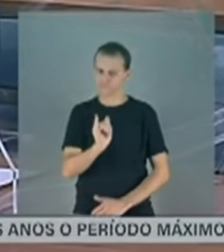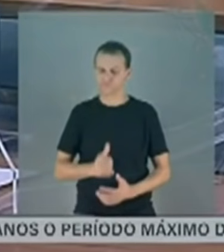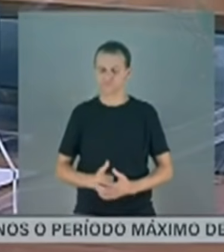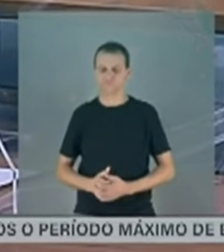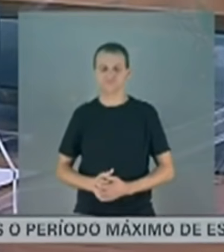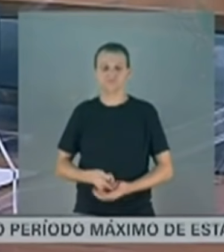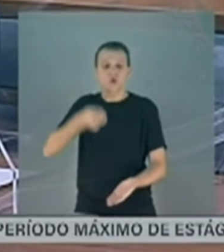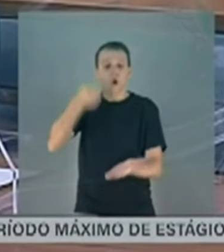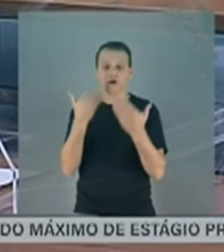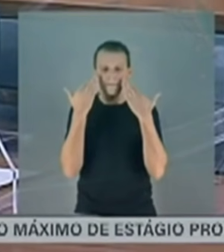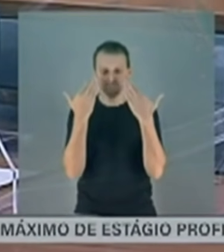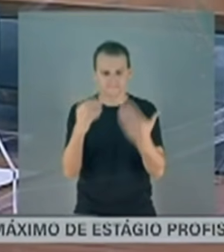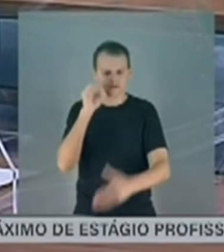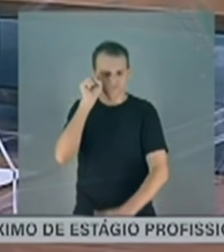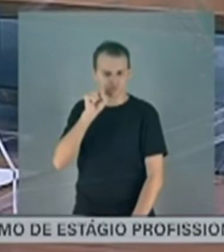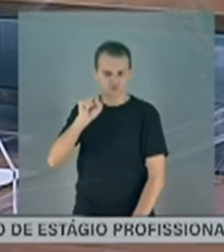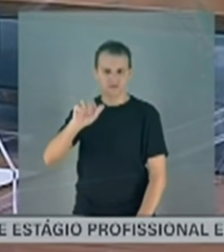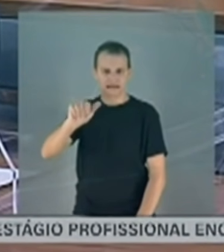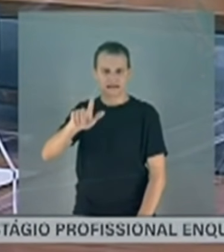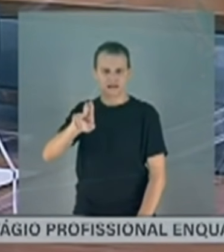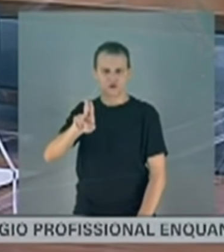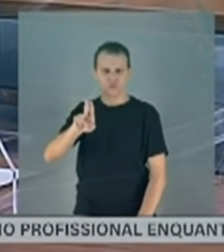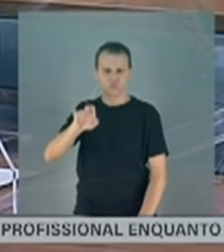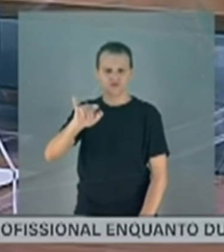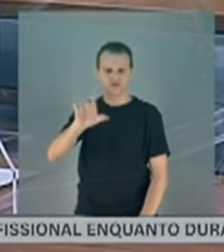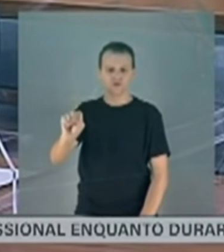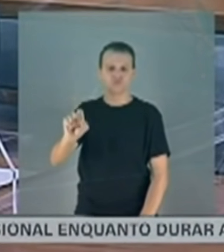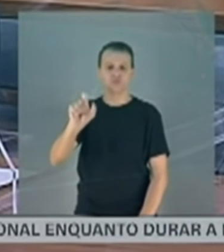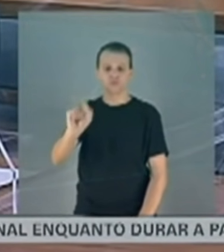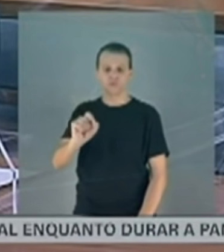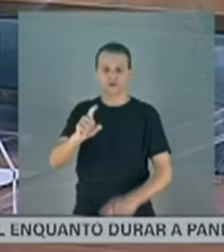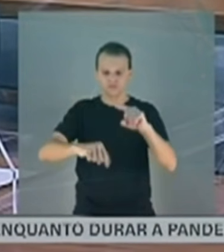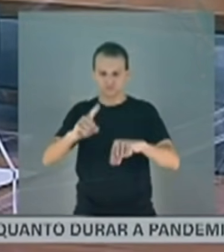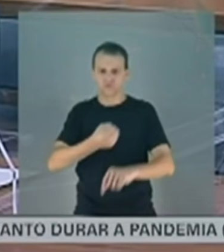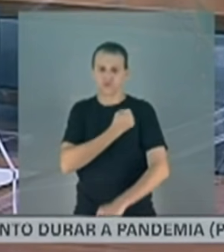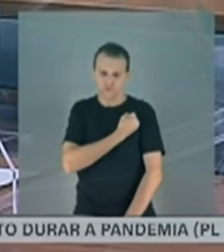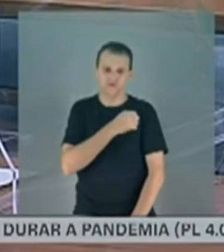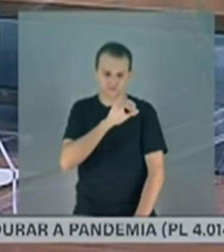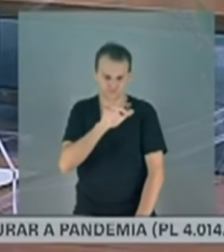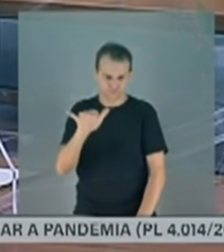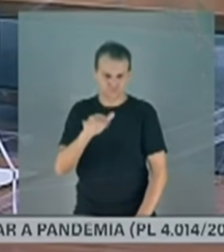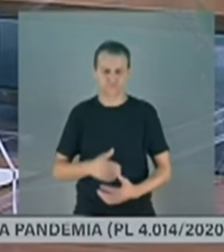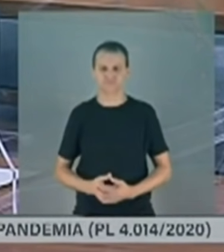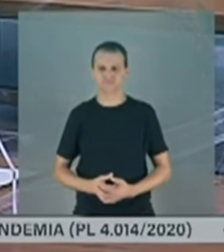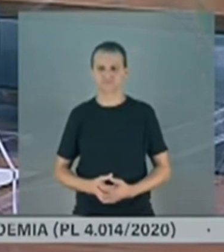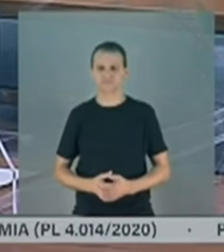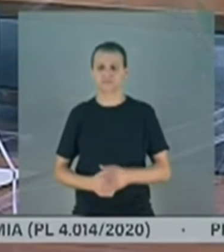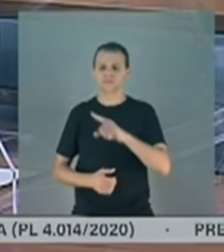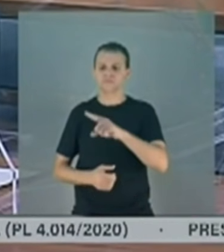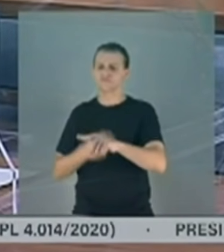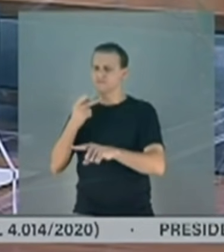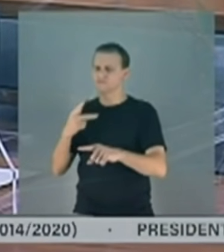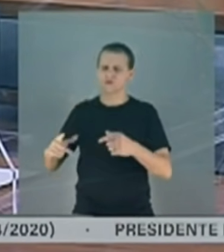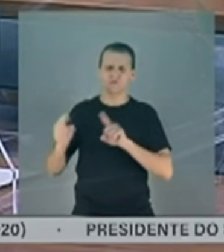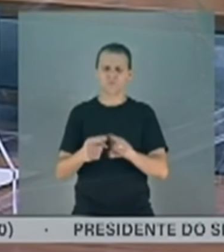de ordem apresentada pelo senador Aloysio Nunes Ferreira, referente à parte do objeto do requerimento número tal, Sua Excelência diz que violaria o artigo 146